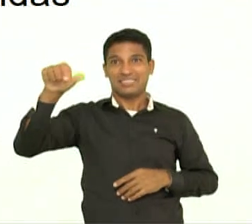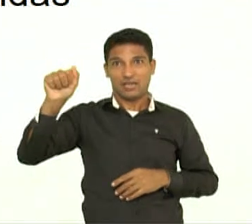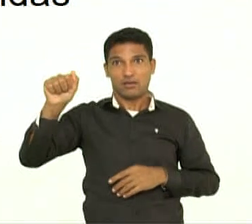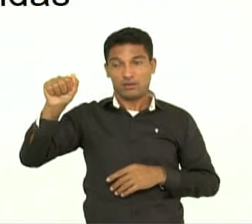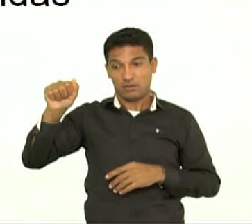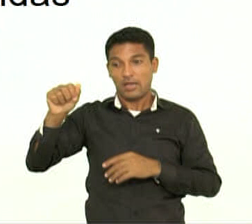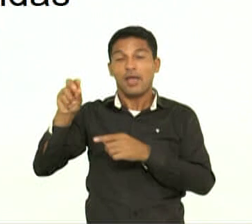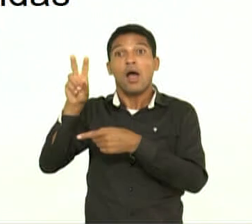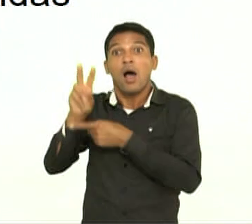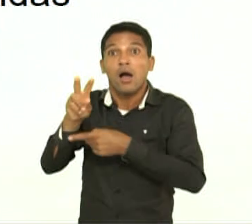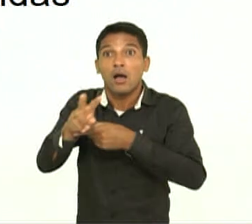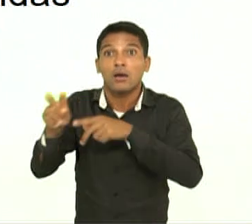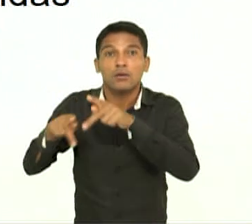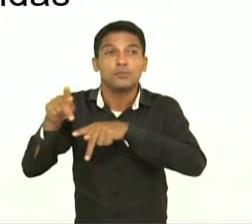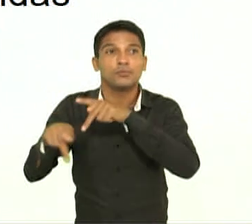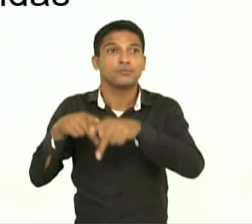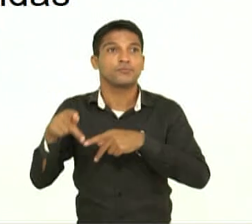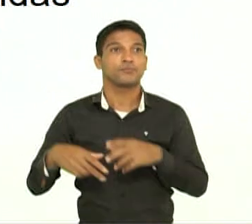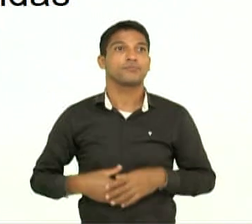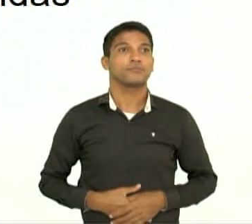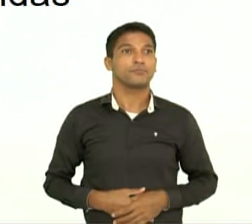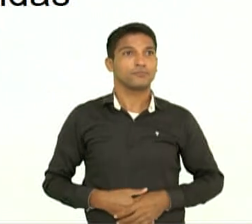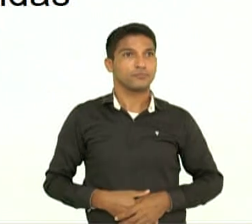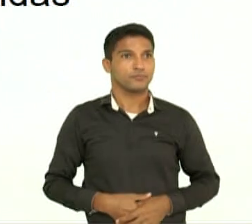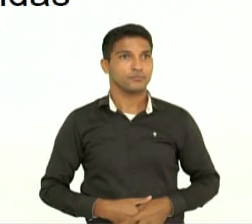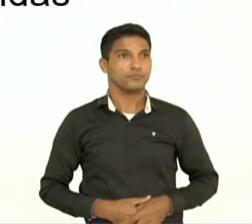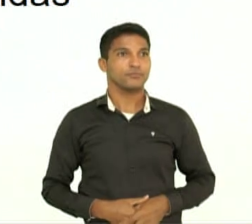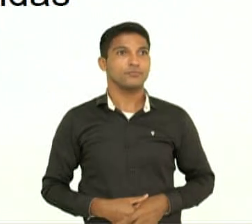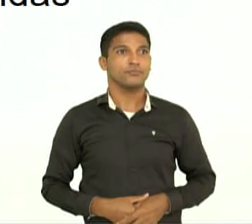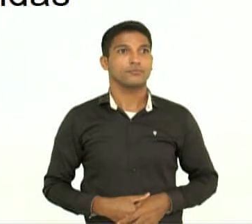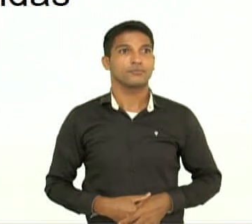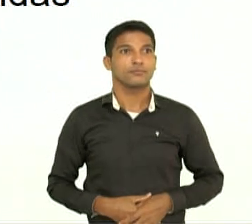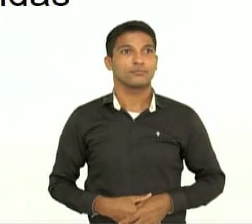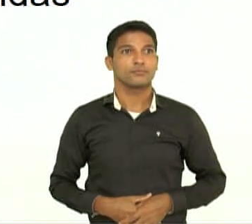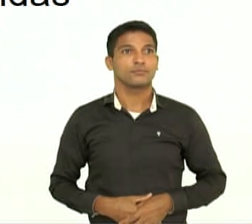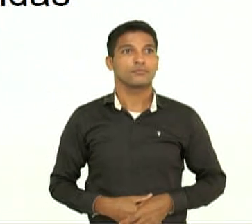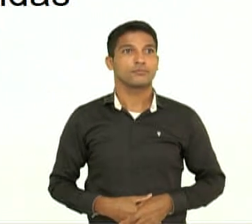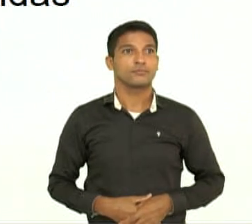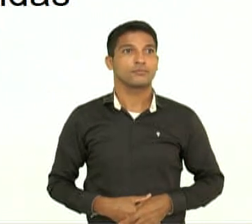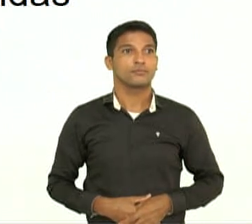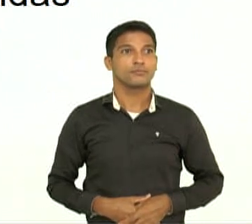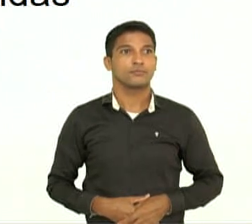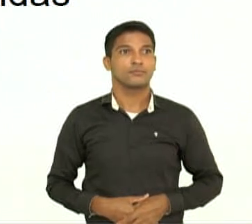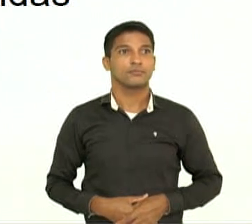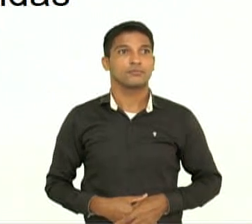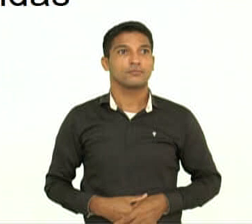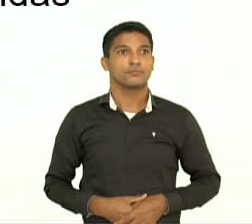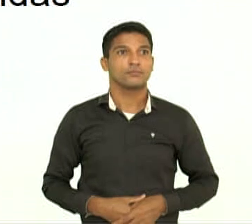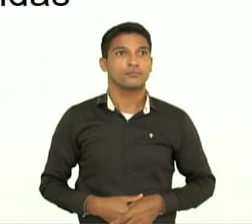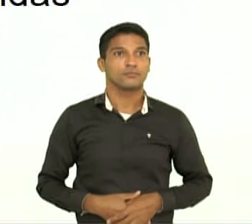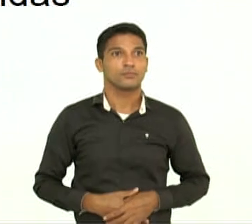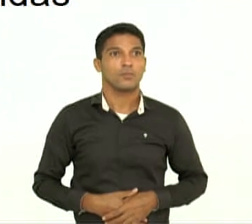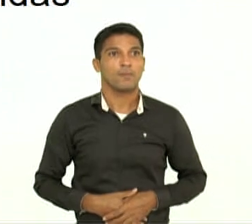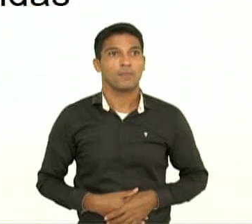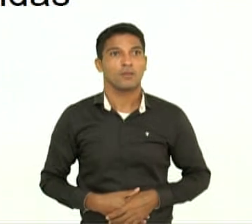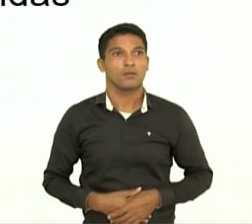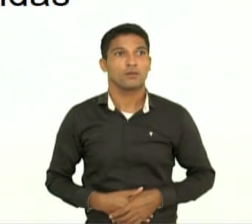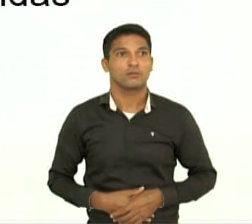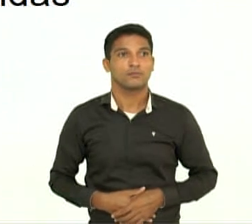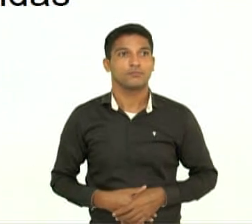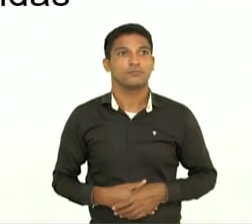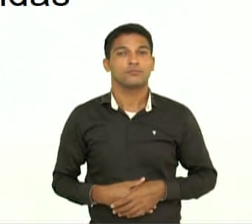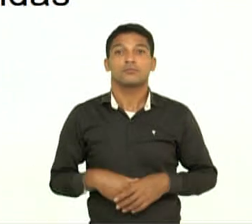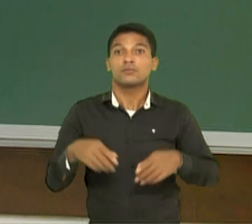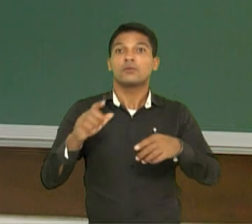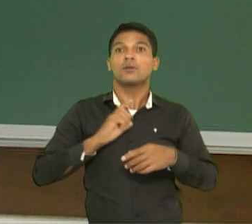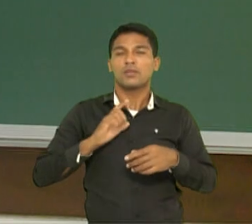pelos devotos muitas oferendas com flores e com bilhetes com pedidos, barquinhos, barcos, enfim,